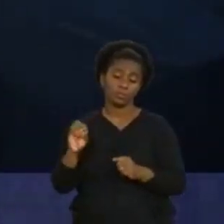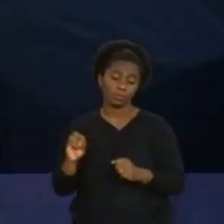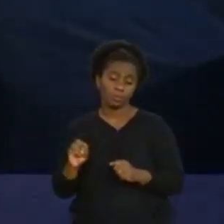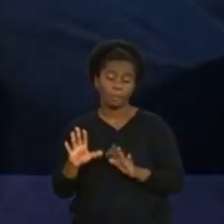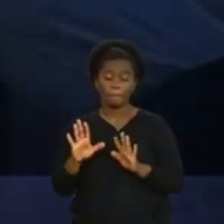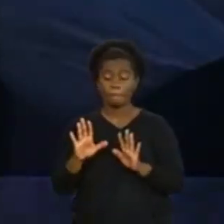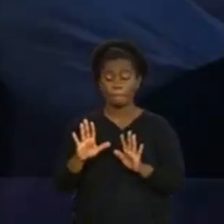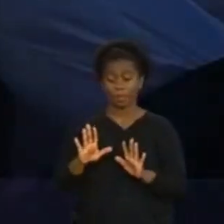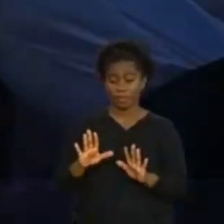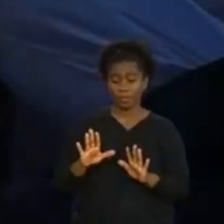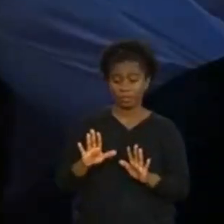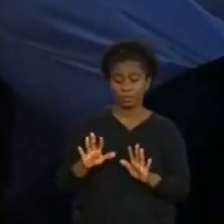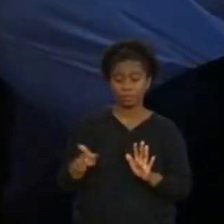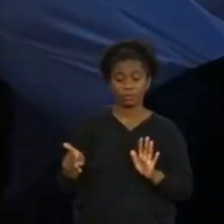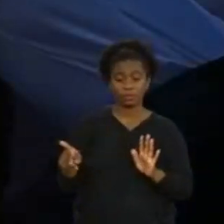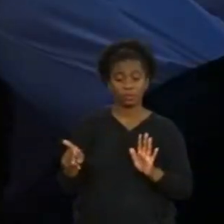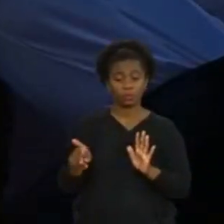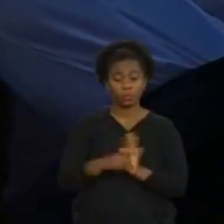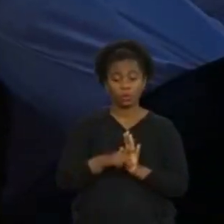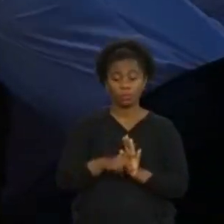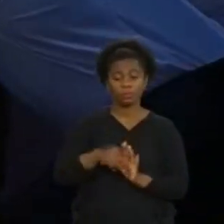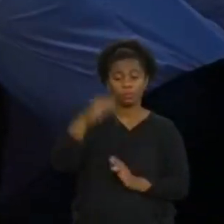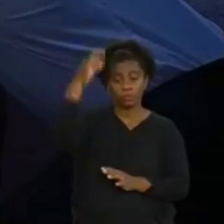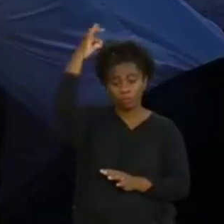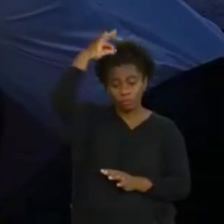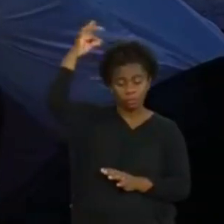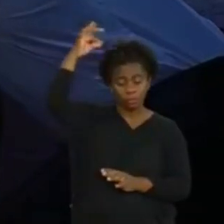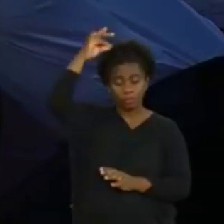mas o Espírito Santo revela.